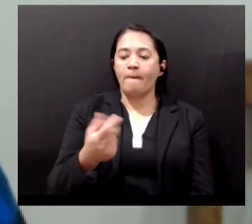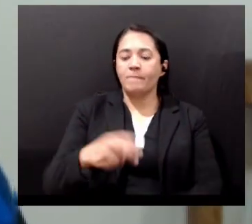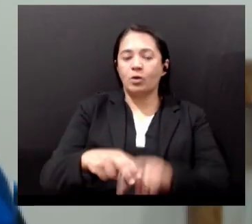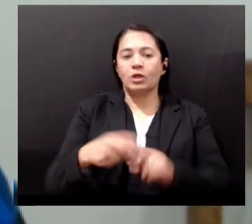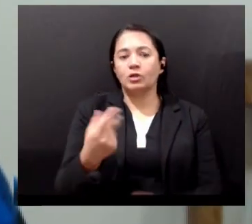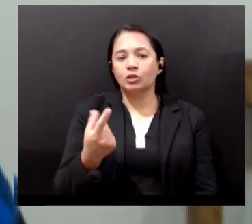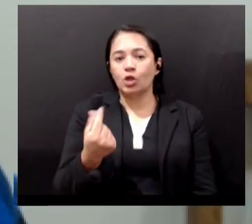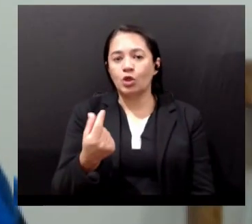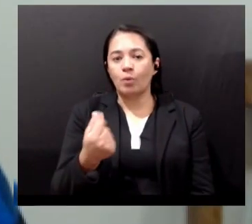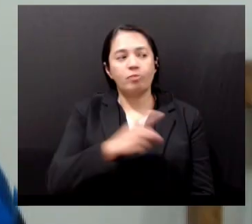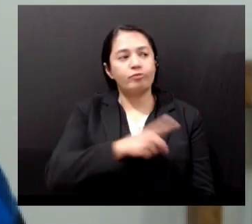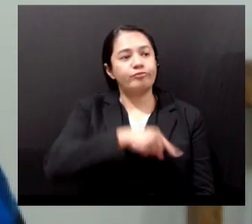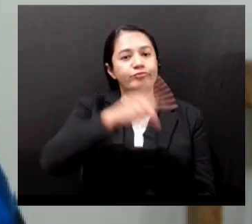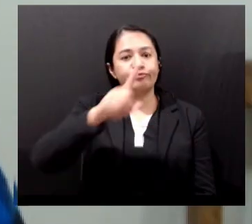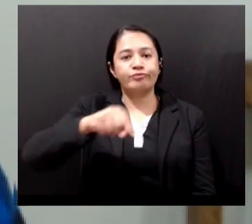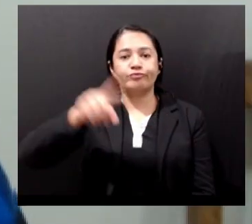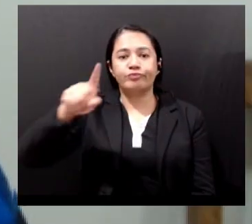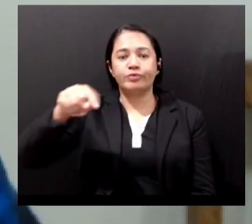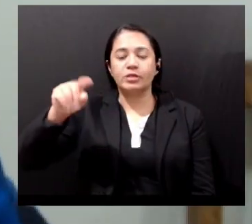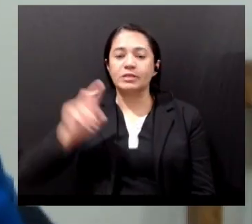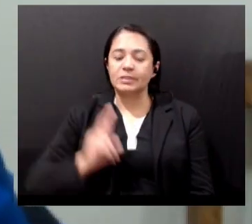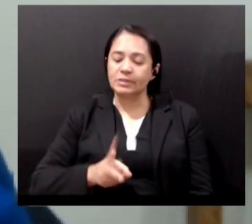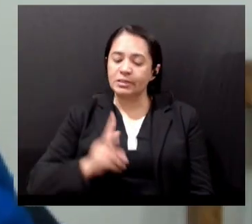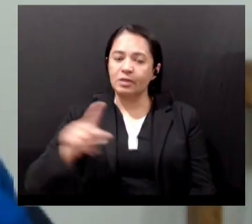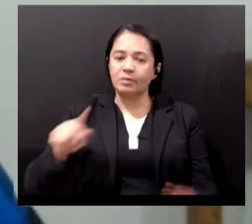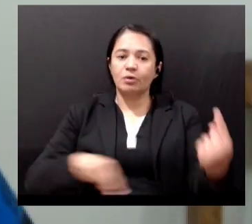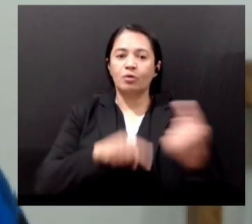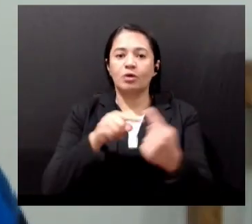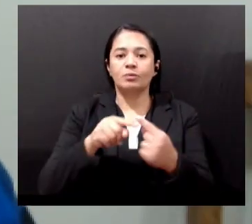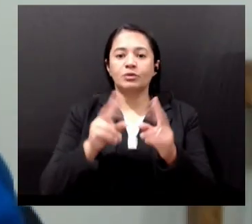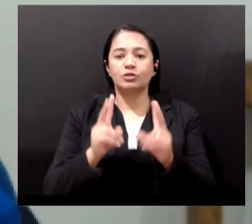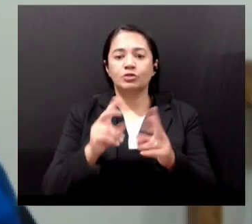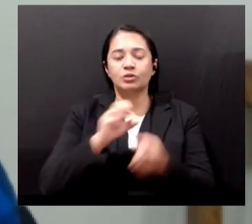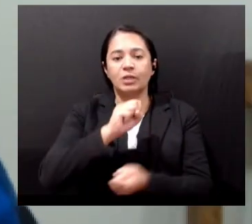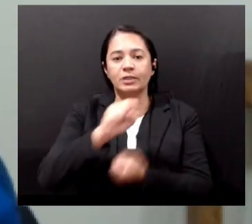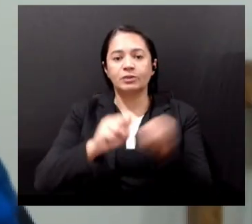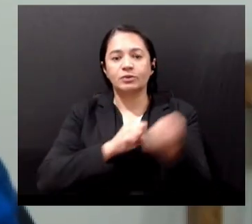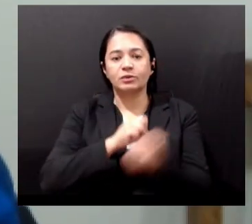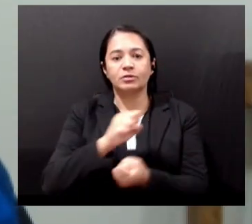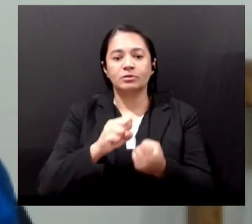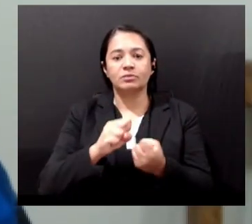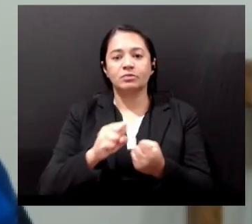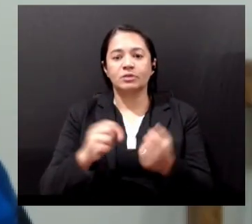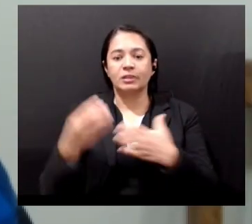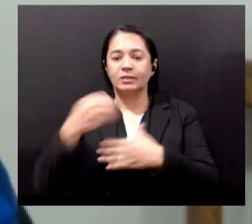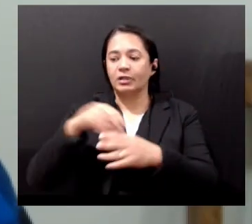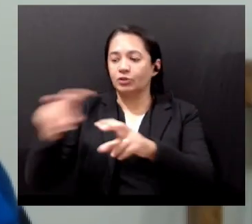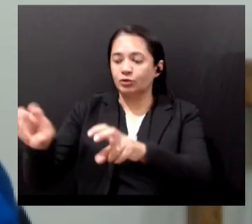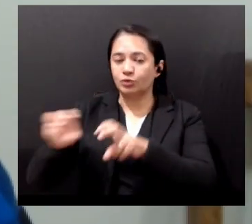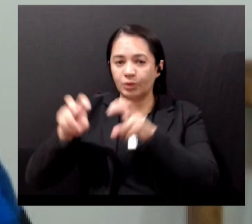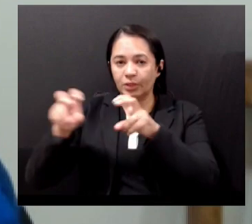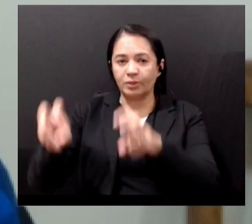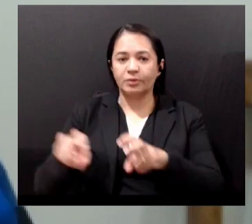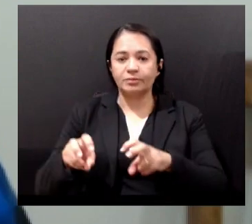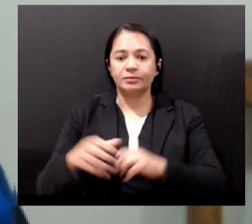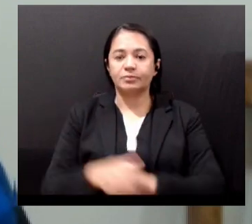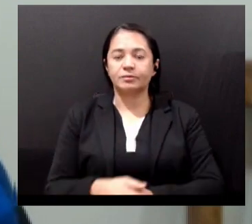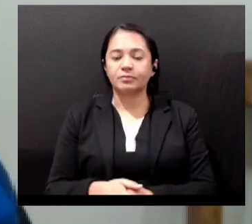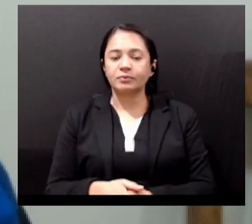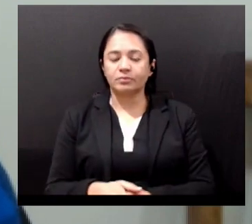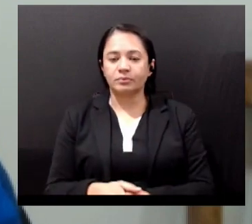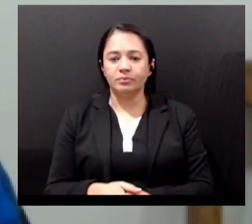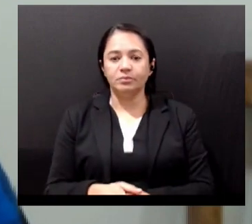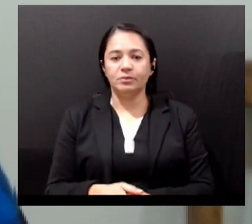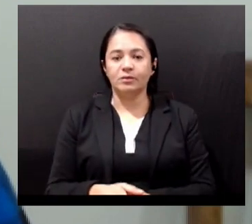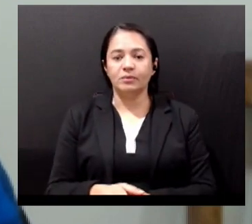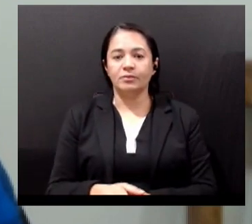de preços e sempre com o objetivo de manter a sustentabilidade no agronegócio,